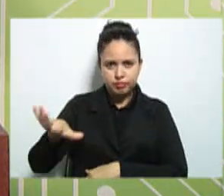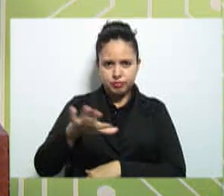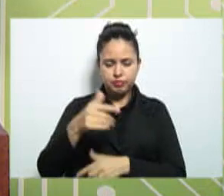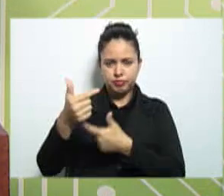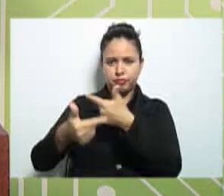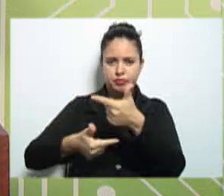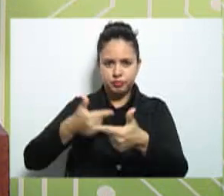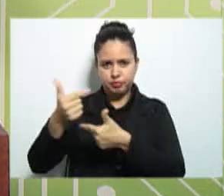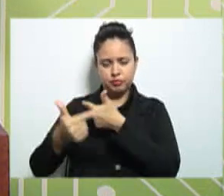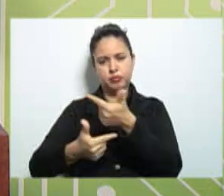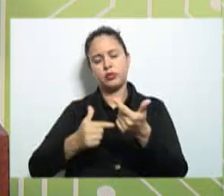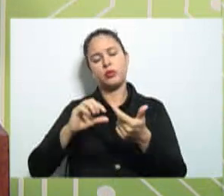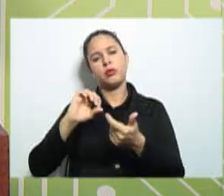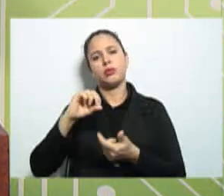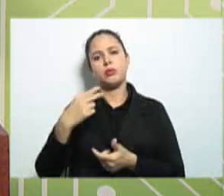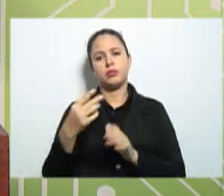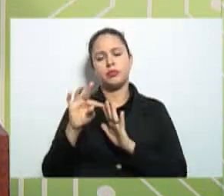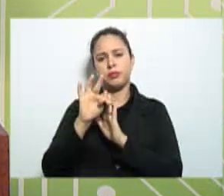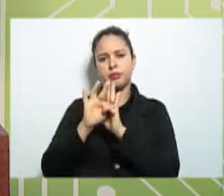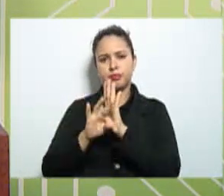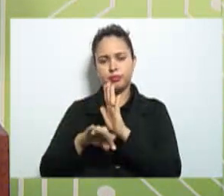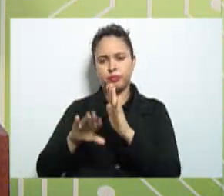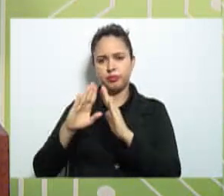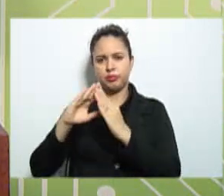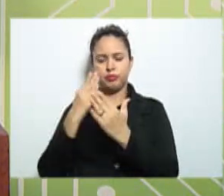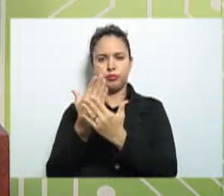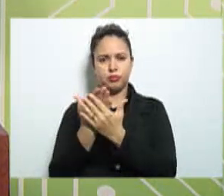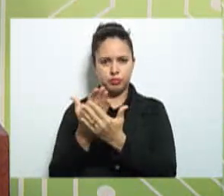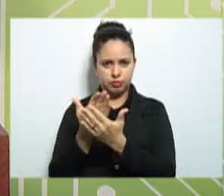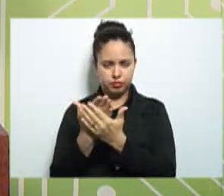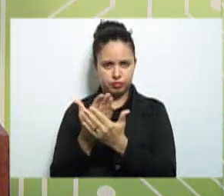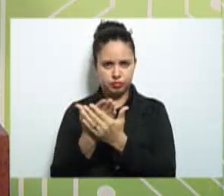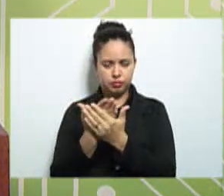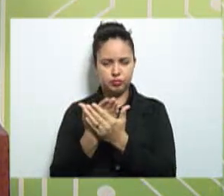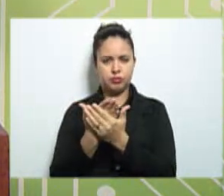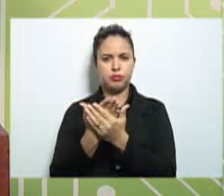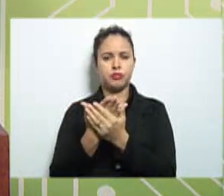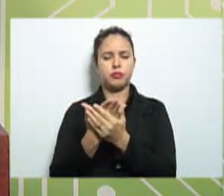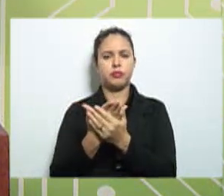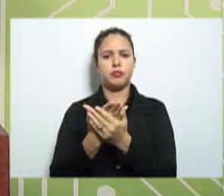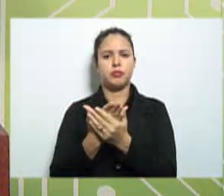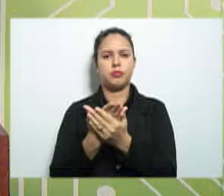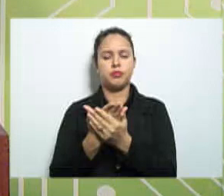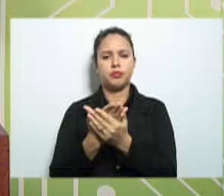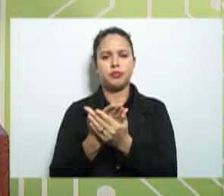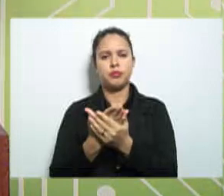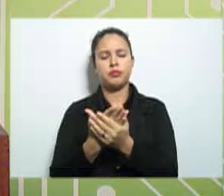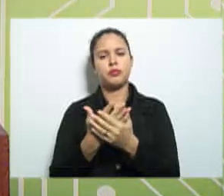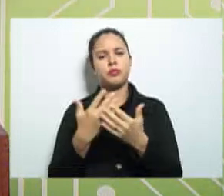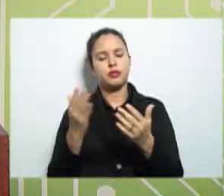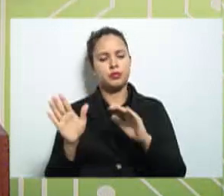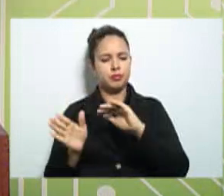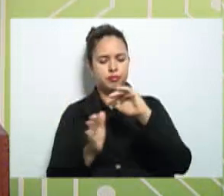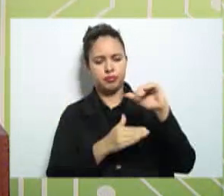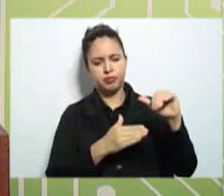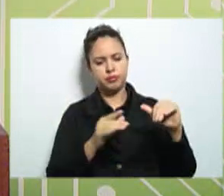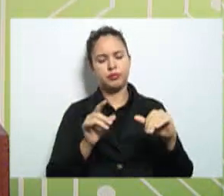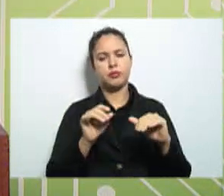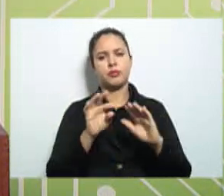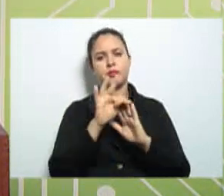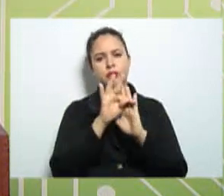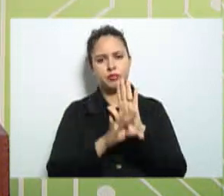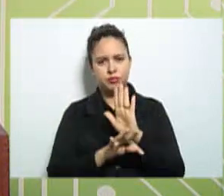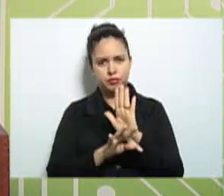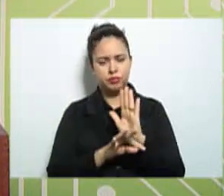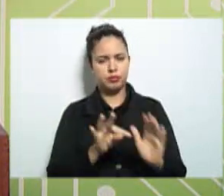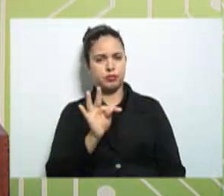textos escolares, né? Muitos textos escolares eles são textos técnicos. São chamados de técnicos porque eles possuem uma forma muito rígida,